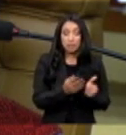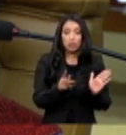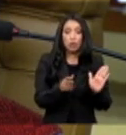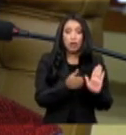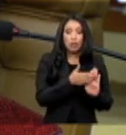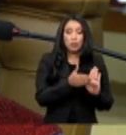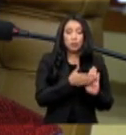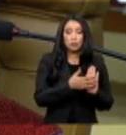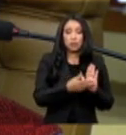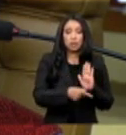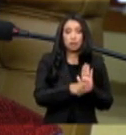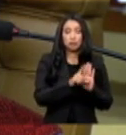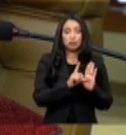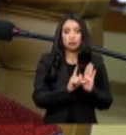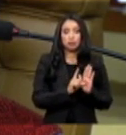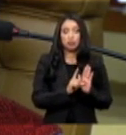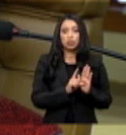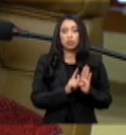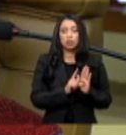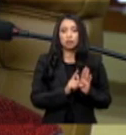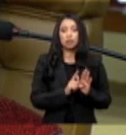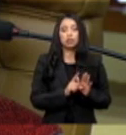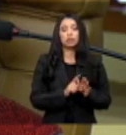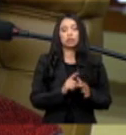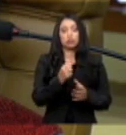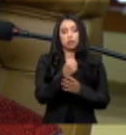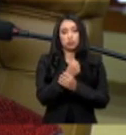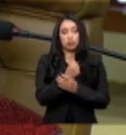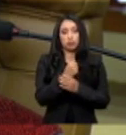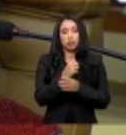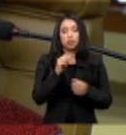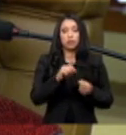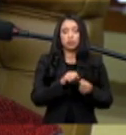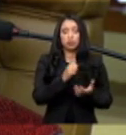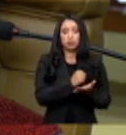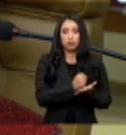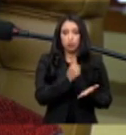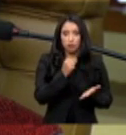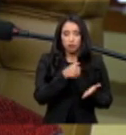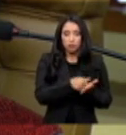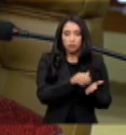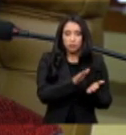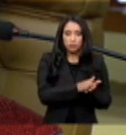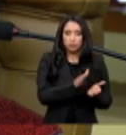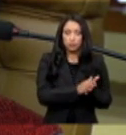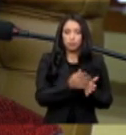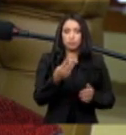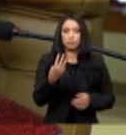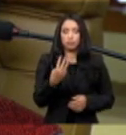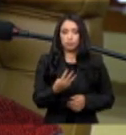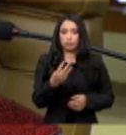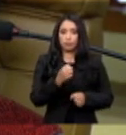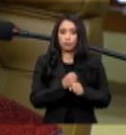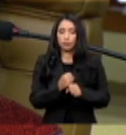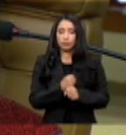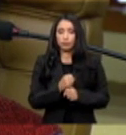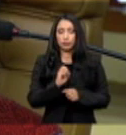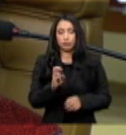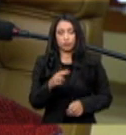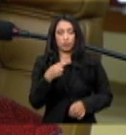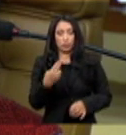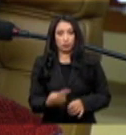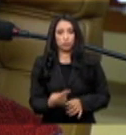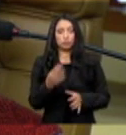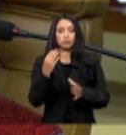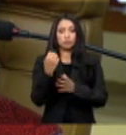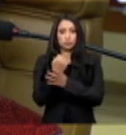de antecipação da prorrogação das metas de produção e de segurança definidas no contrato por 3 anos ou das metas de segurança definidas no